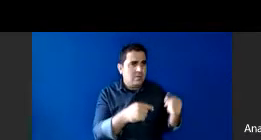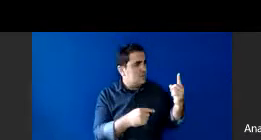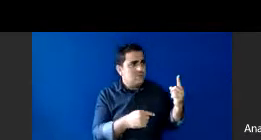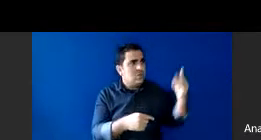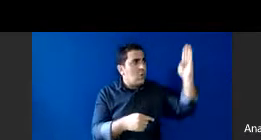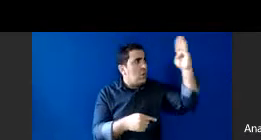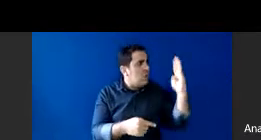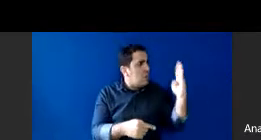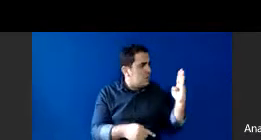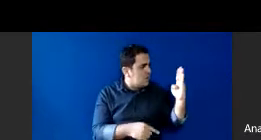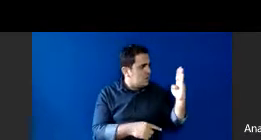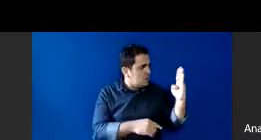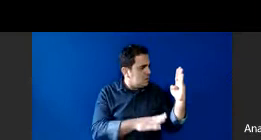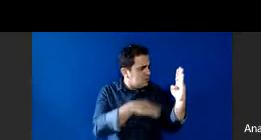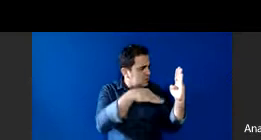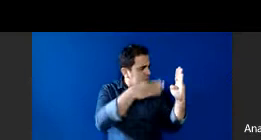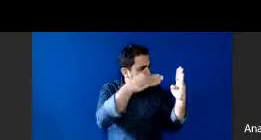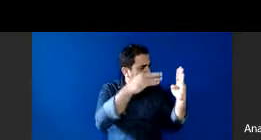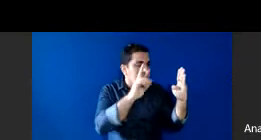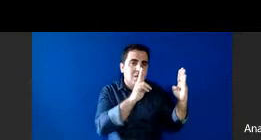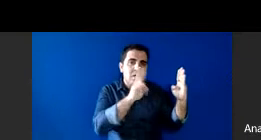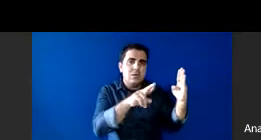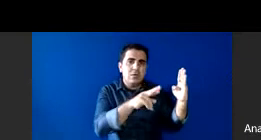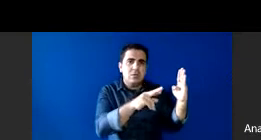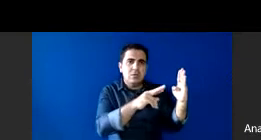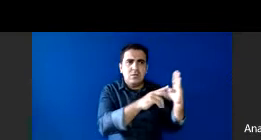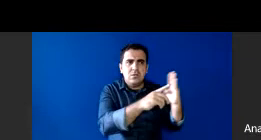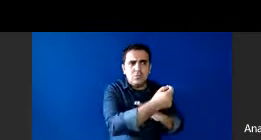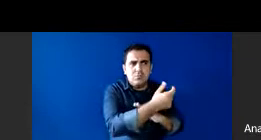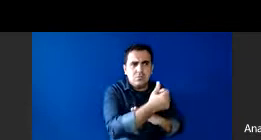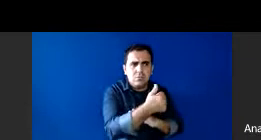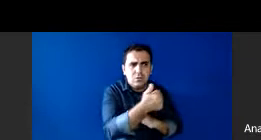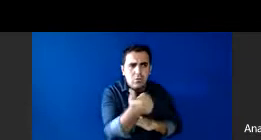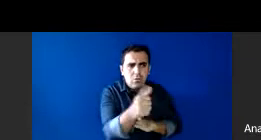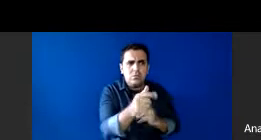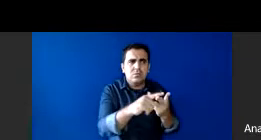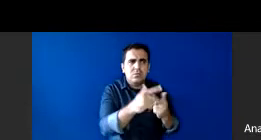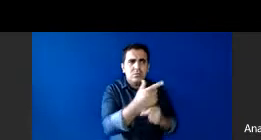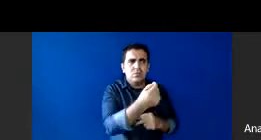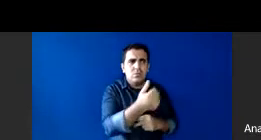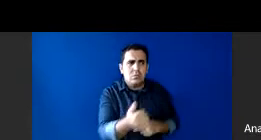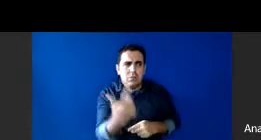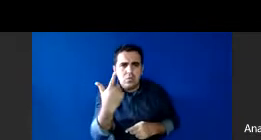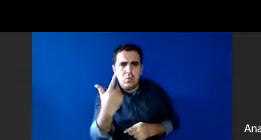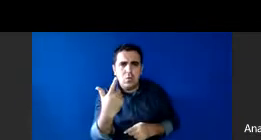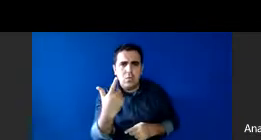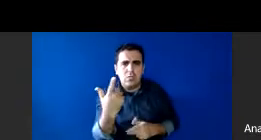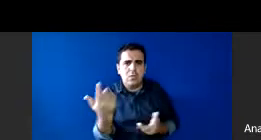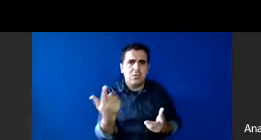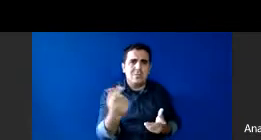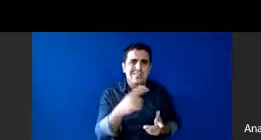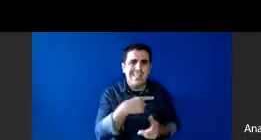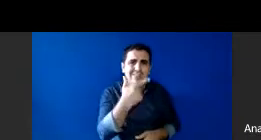não no que foram os resultados de 2011 e 2012, né? Onde